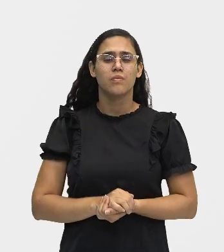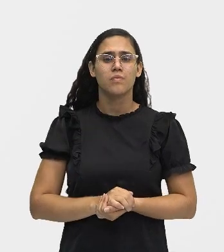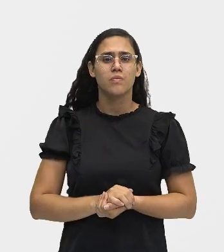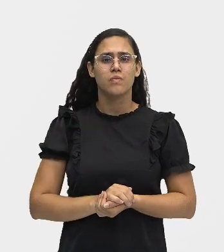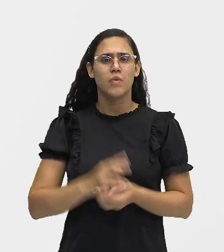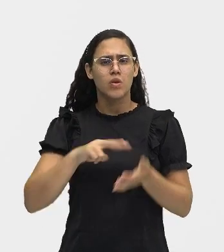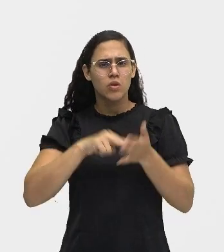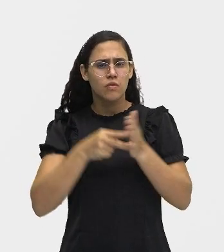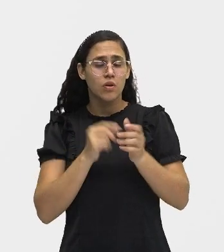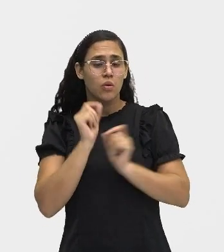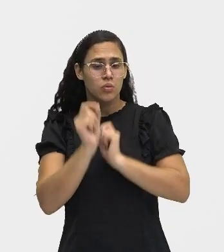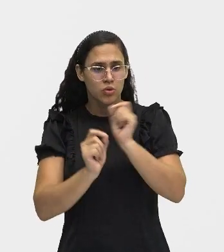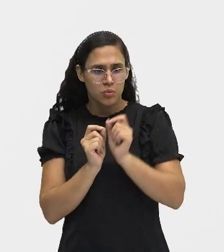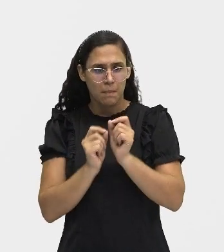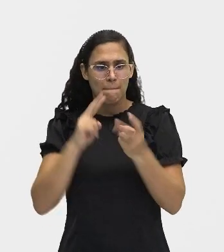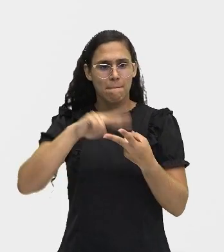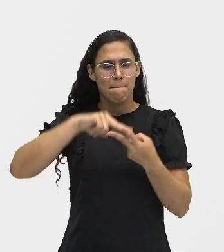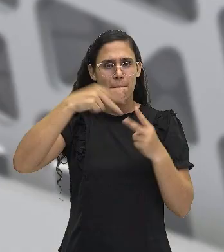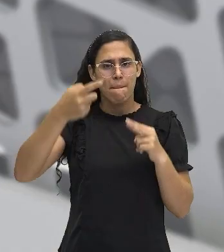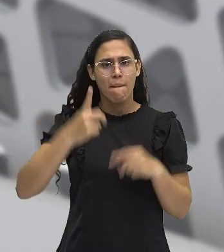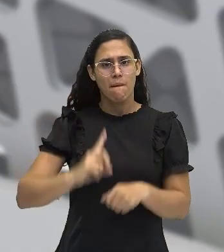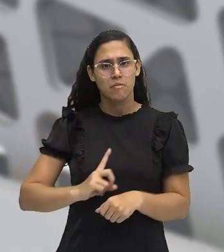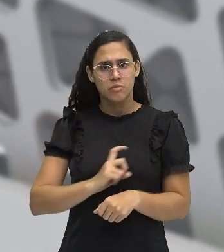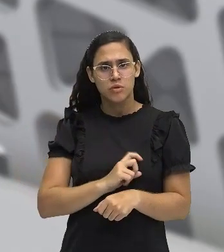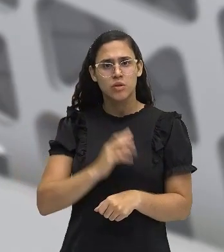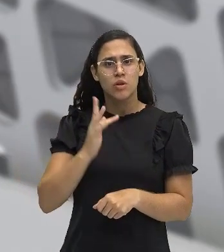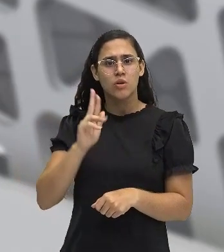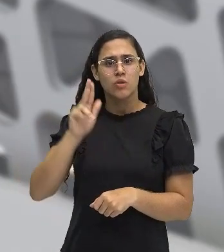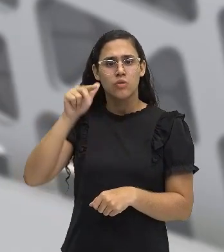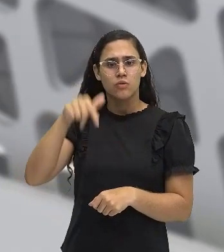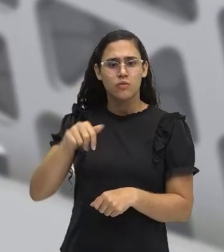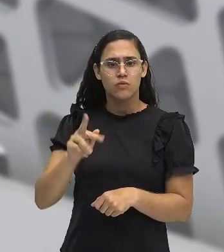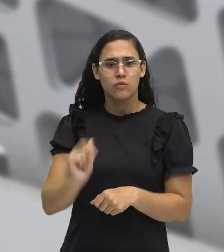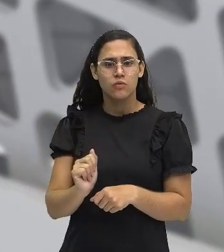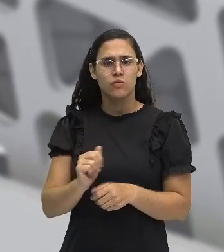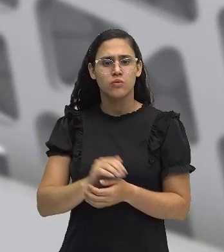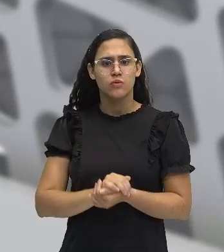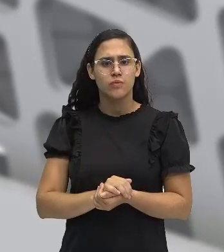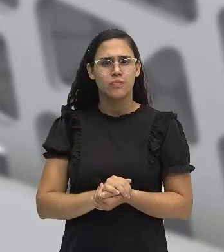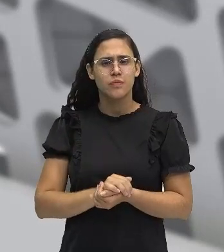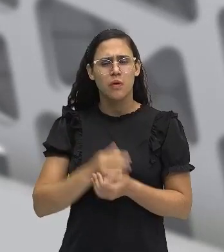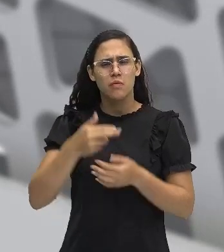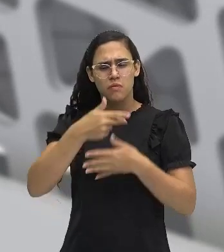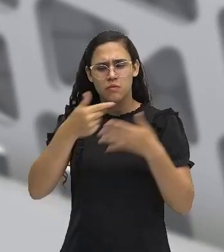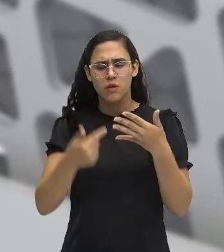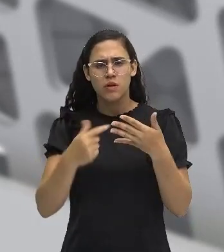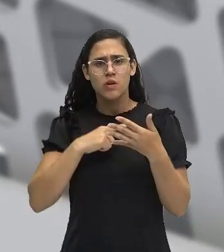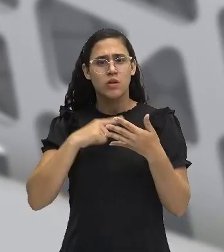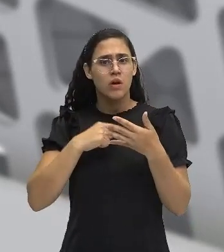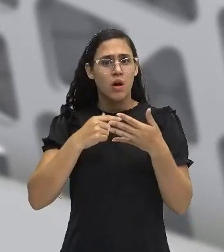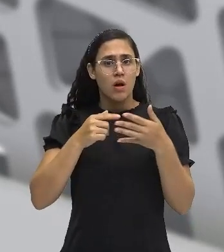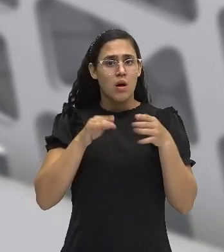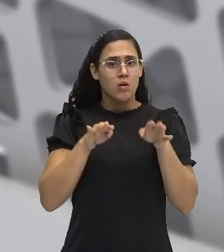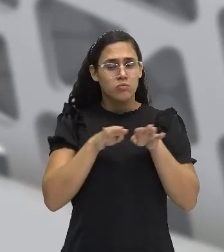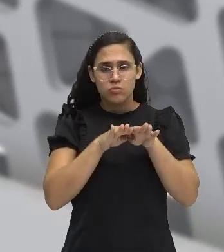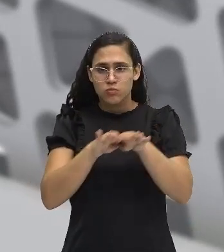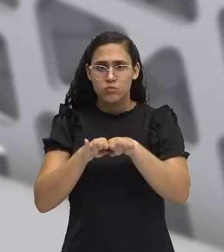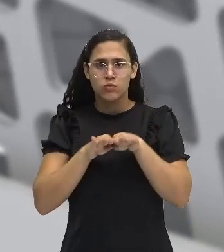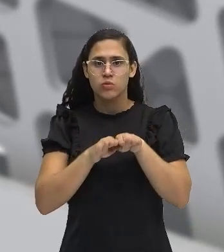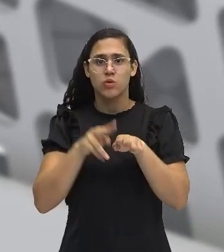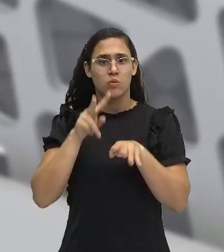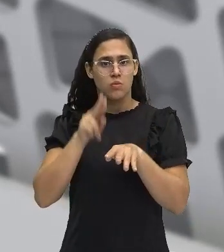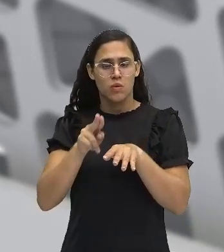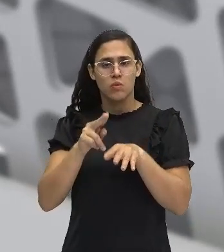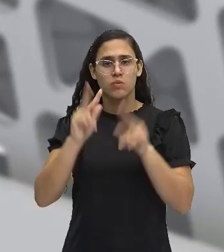DNA ali de um fungo, de uma bactéria, de um protozoário, vai ter as mesmas bases, né, do ser humano,